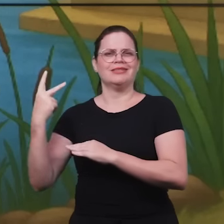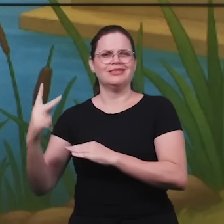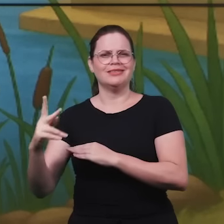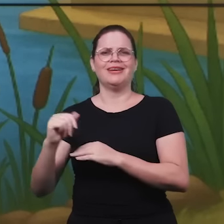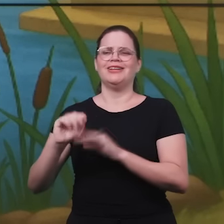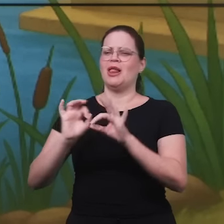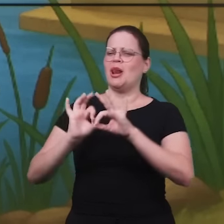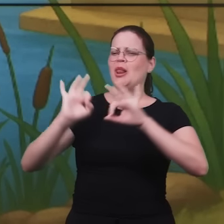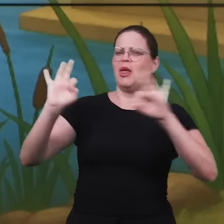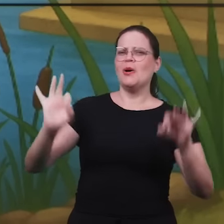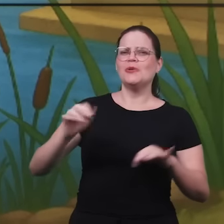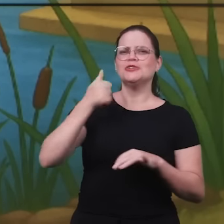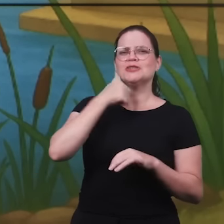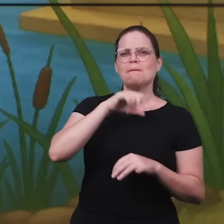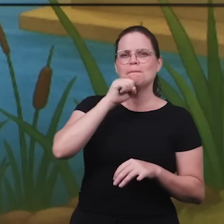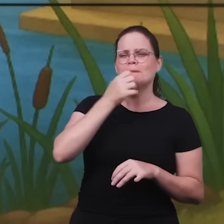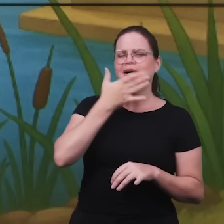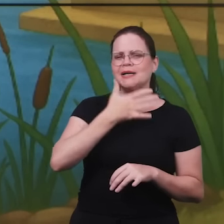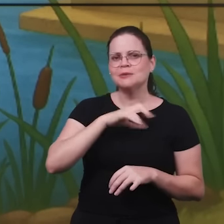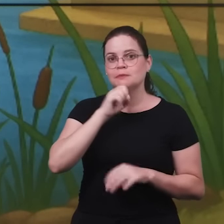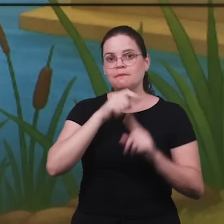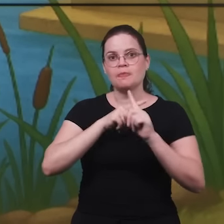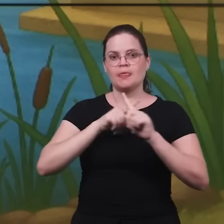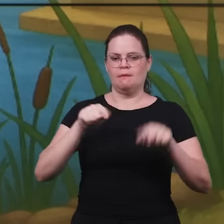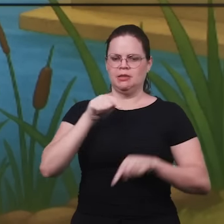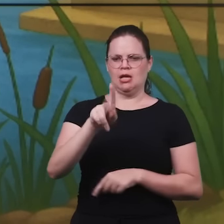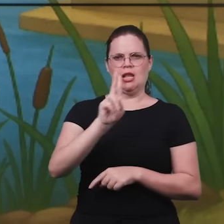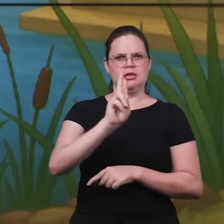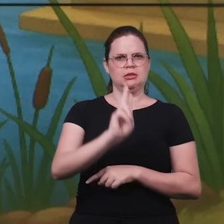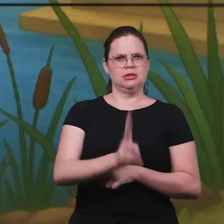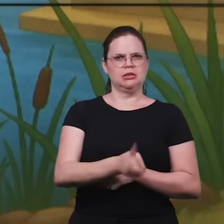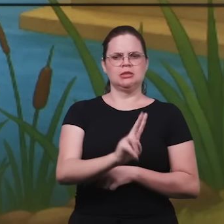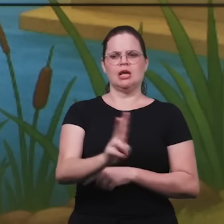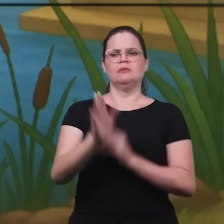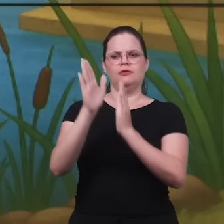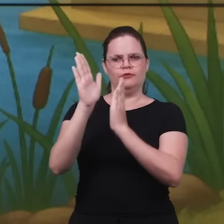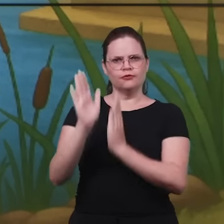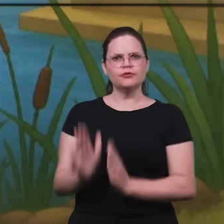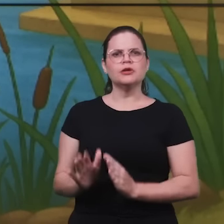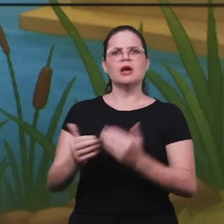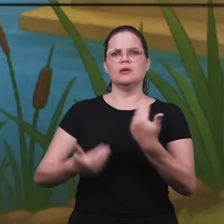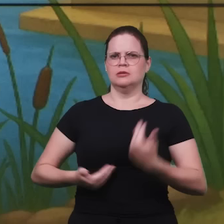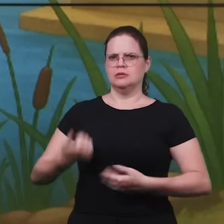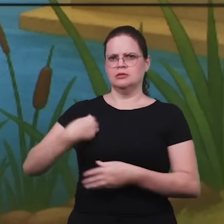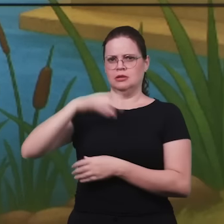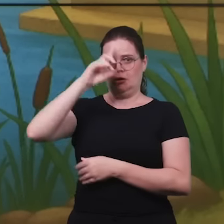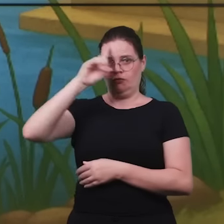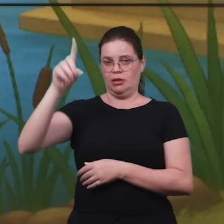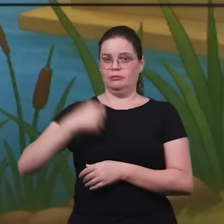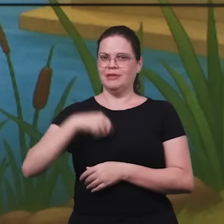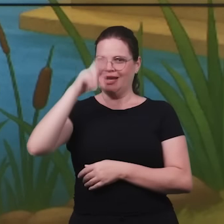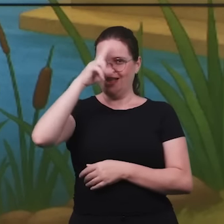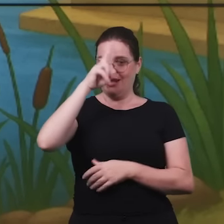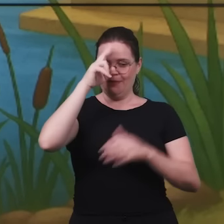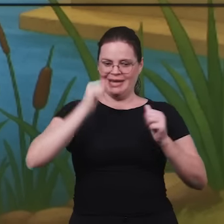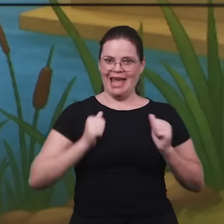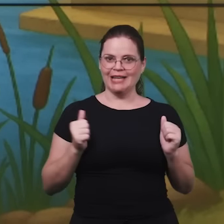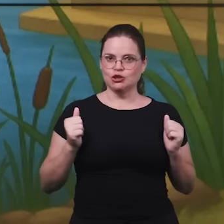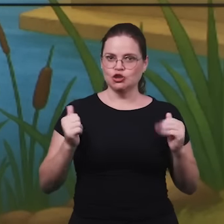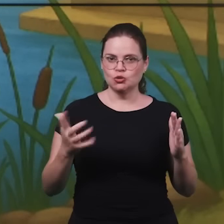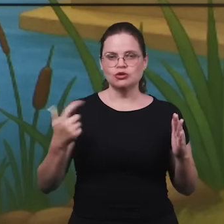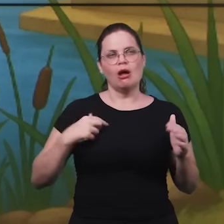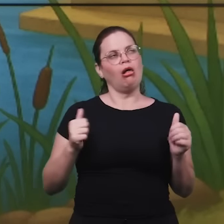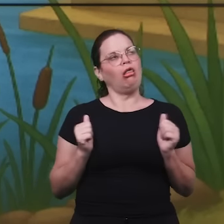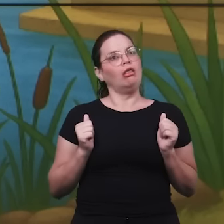ter atitude é agir, sem ficar esperando as coisas acontecerem. E por meio dessa aula, nós veremos